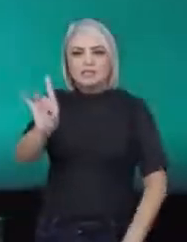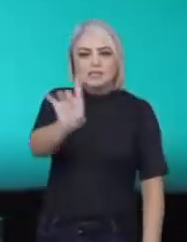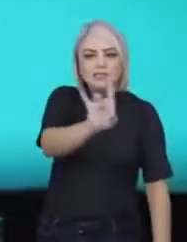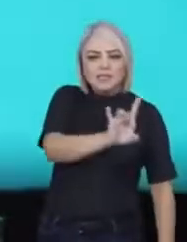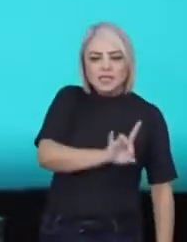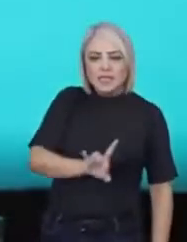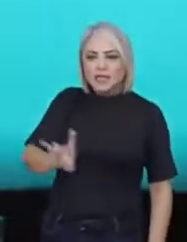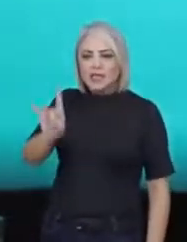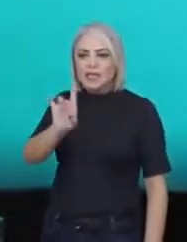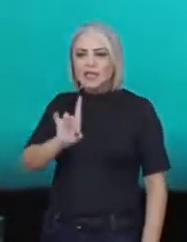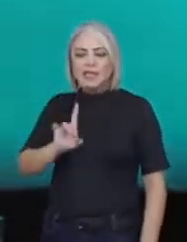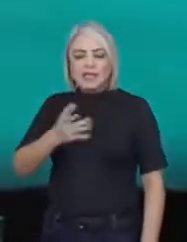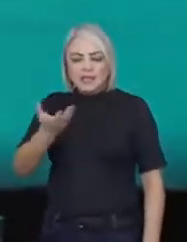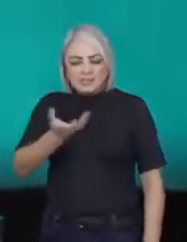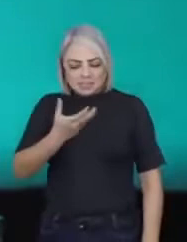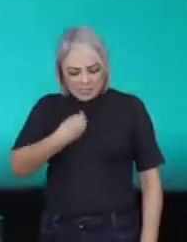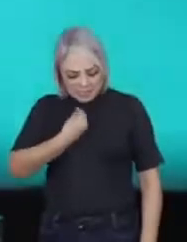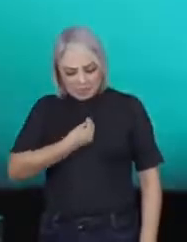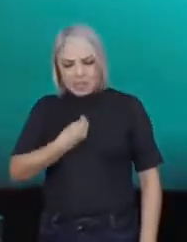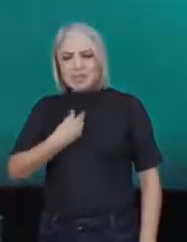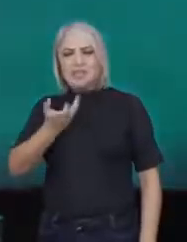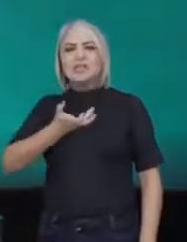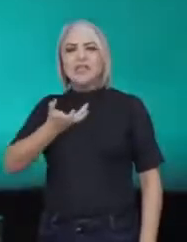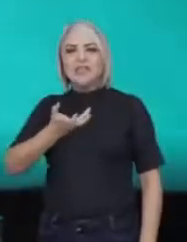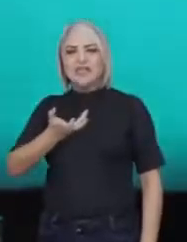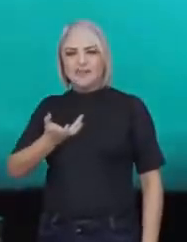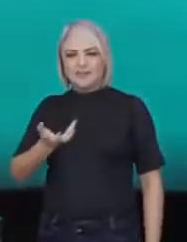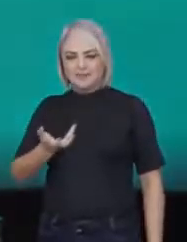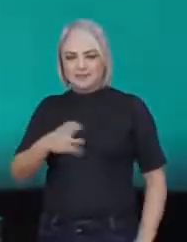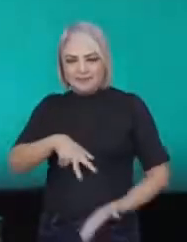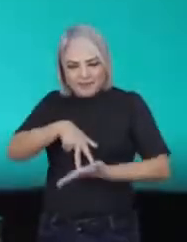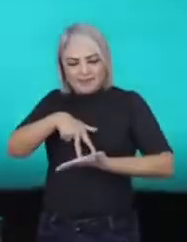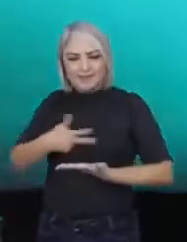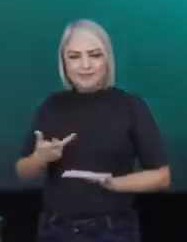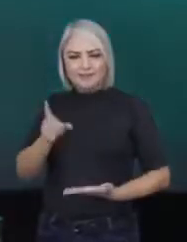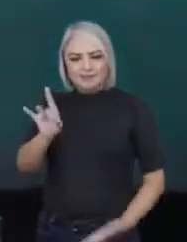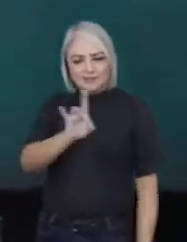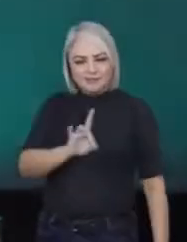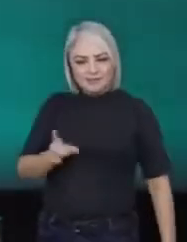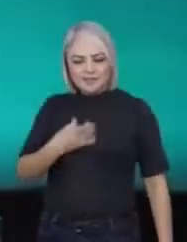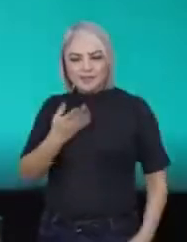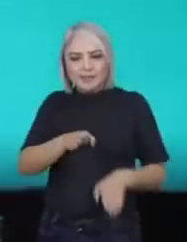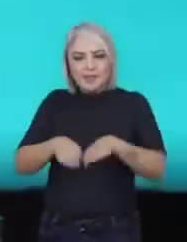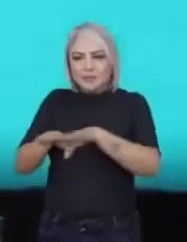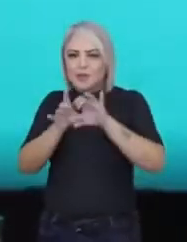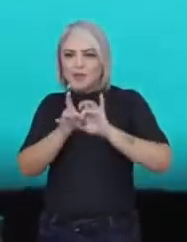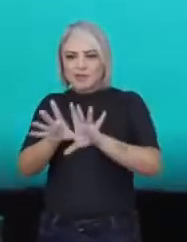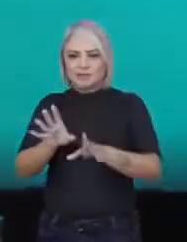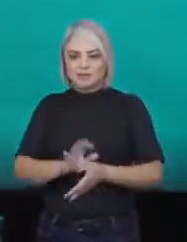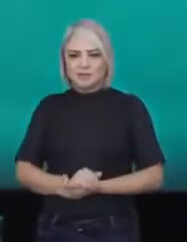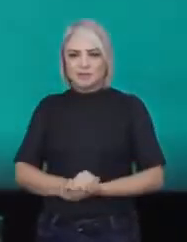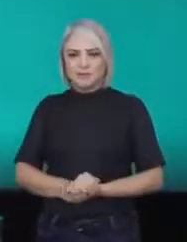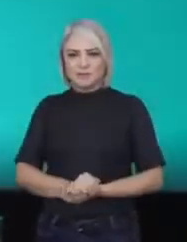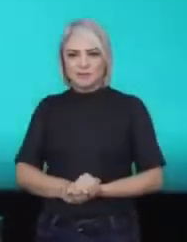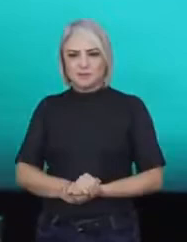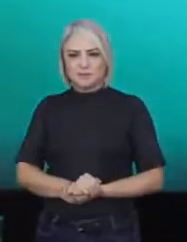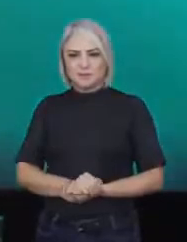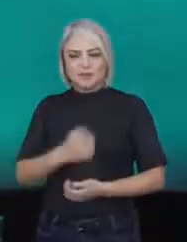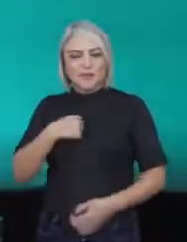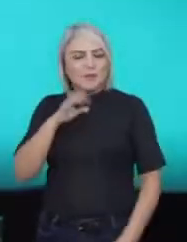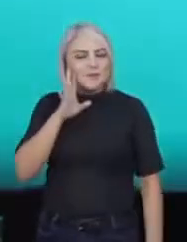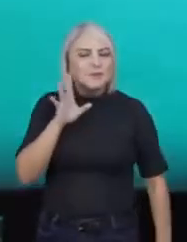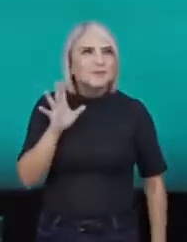quiser, como quiser, de cada um ser democrático. Eu